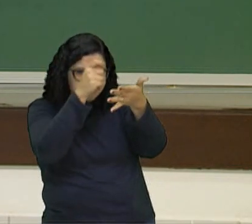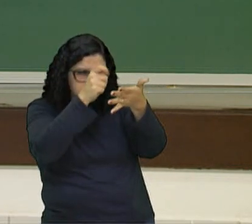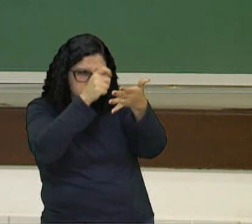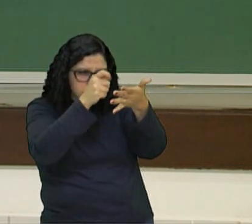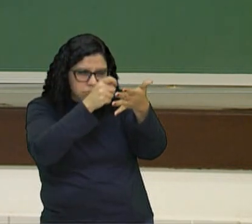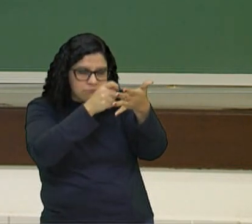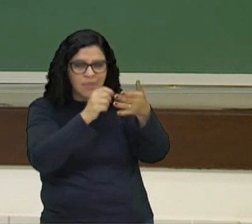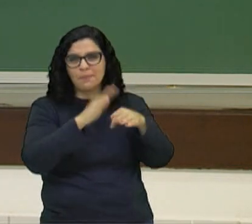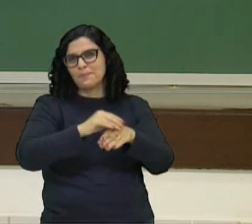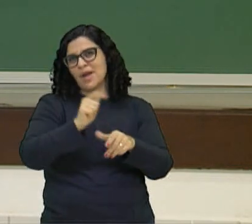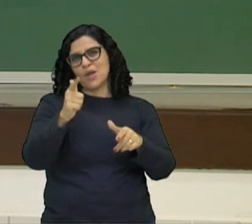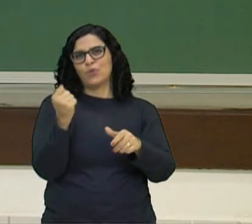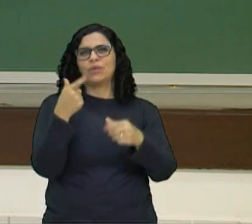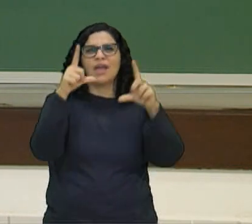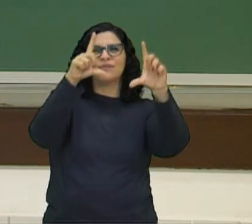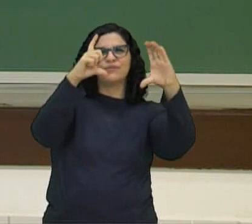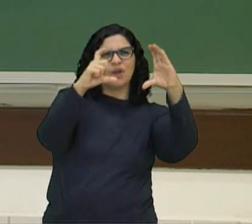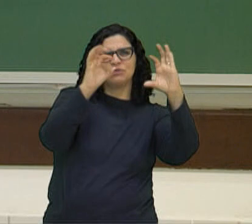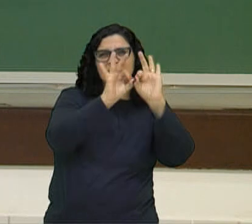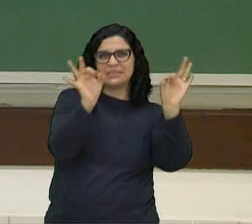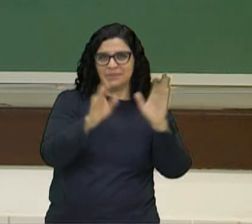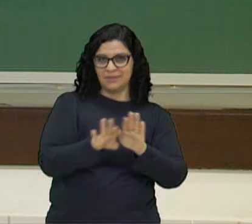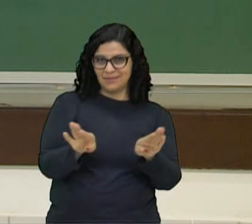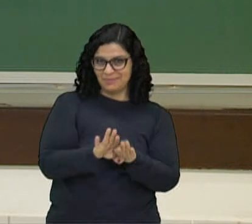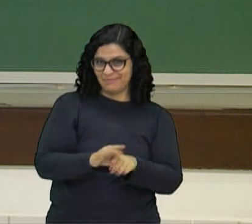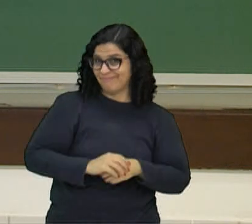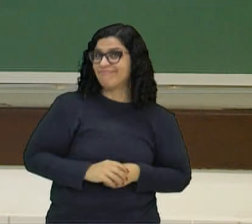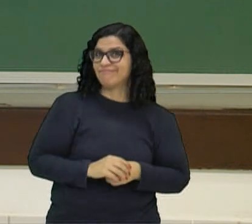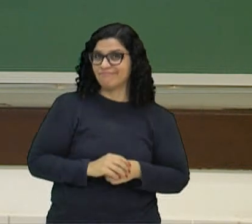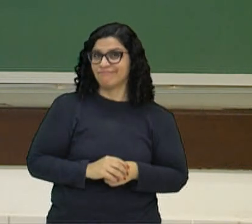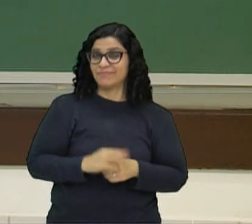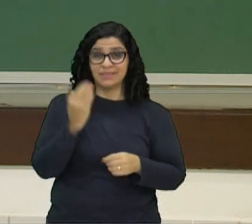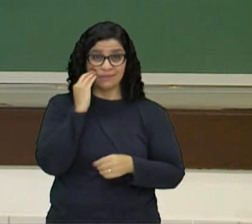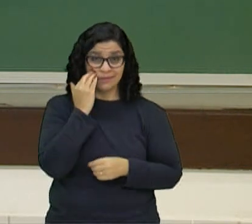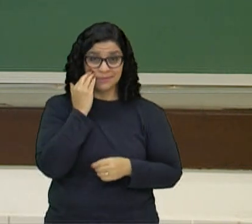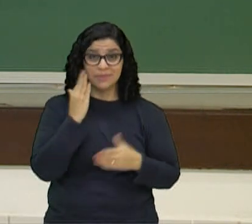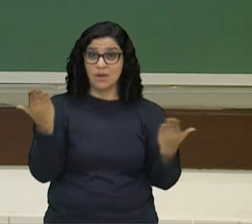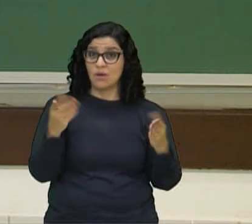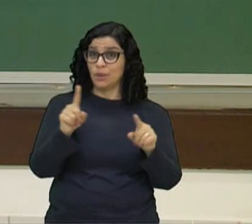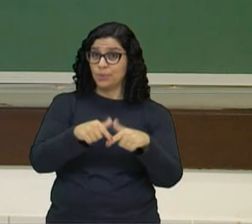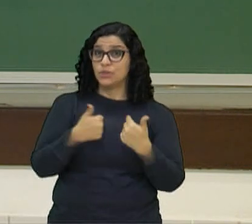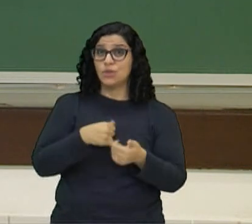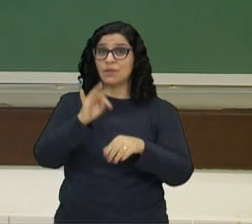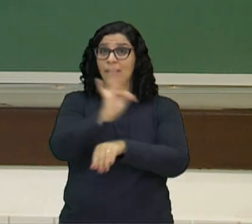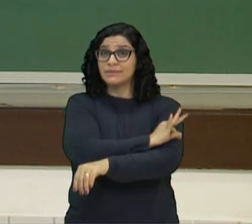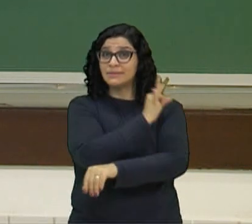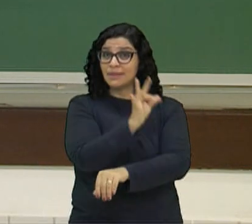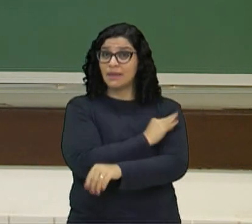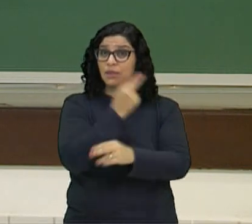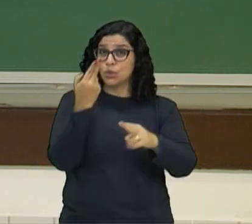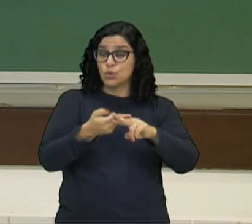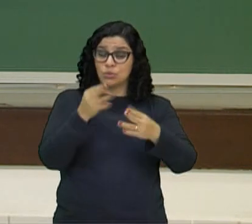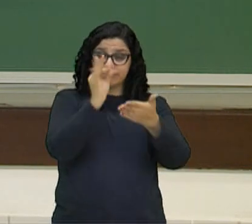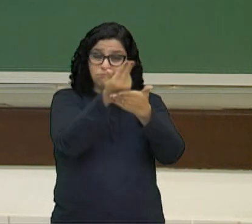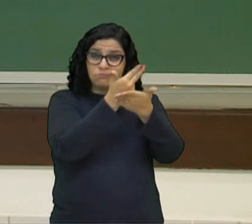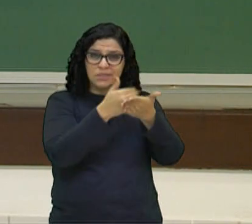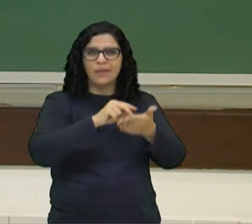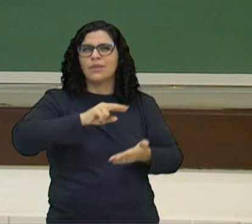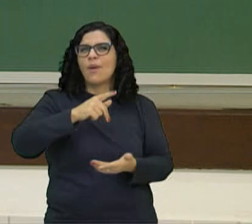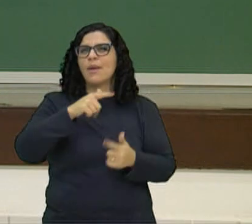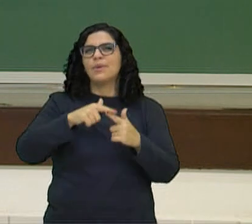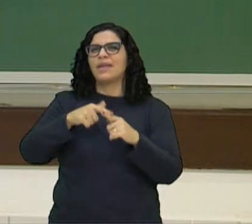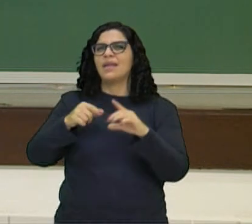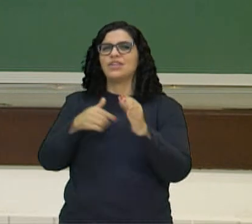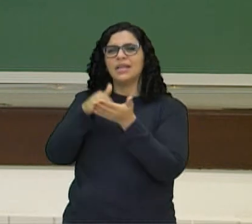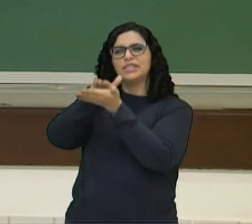é muito maior numa ilustração do que numa fotografia. Entenderam? Por isso a técnica é utilizada. E não porque alguém não sabe que